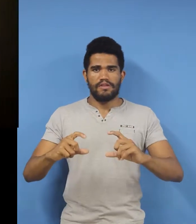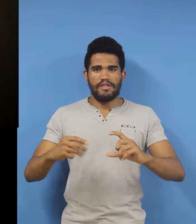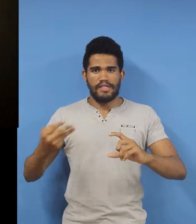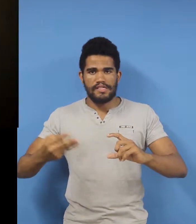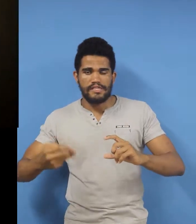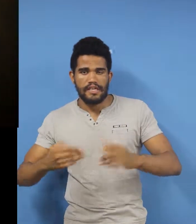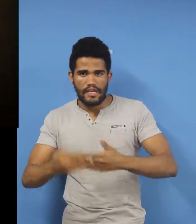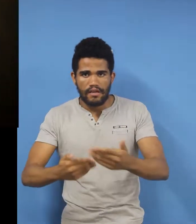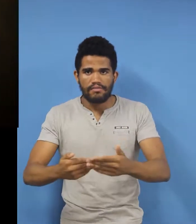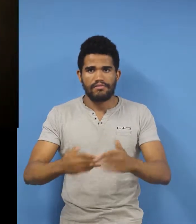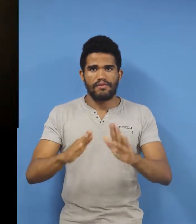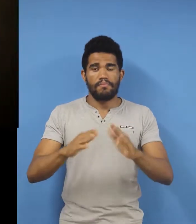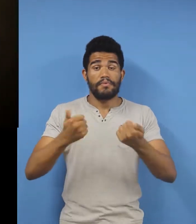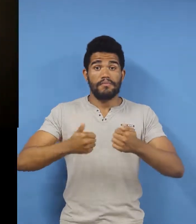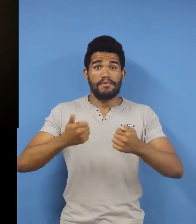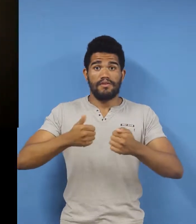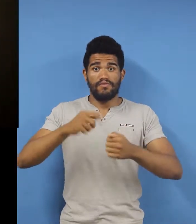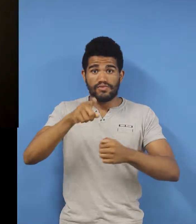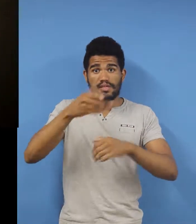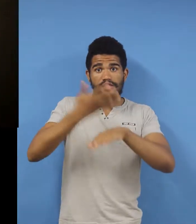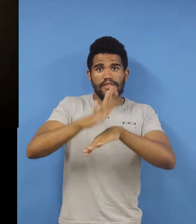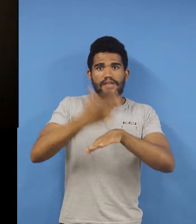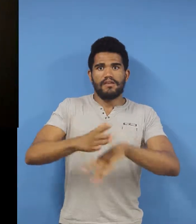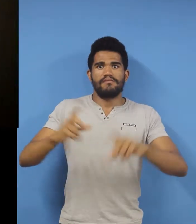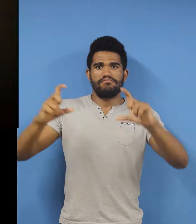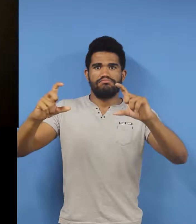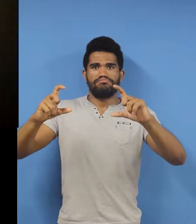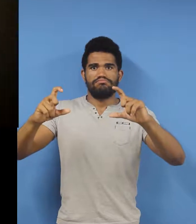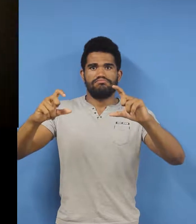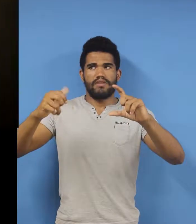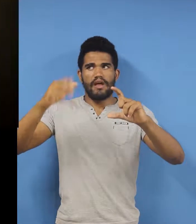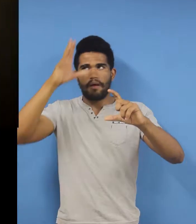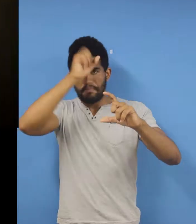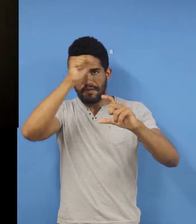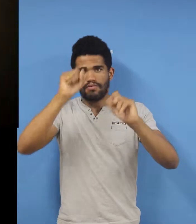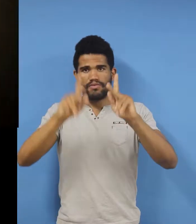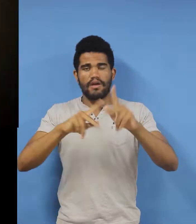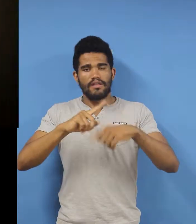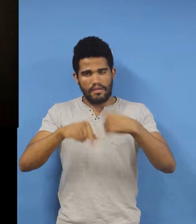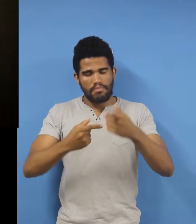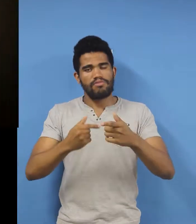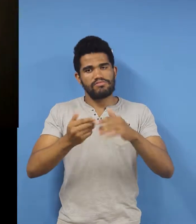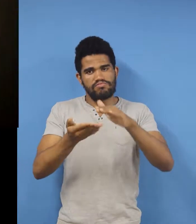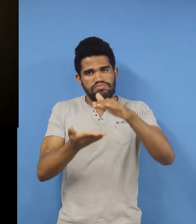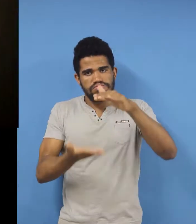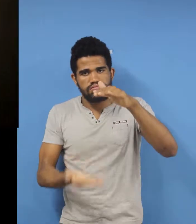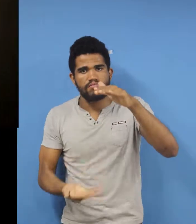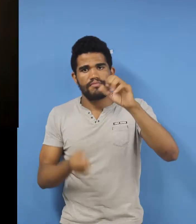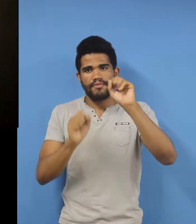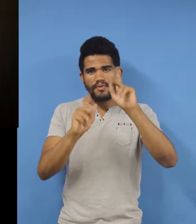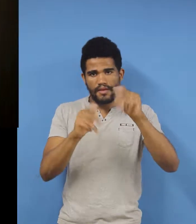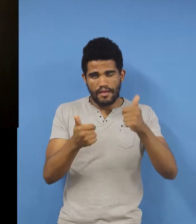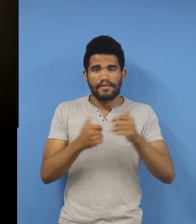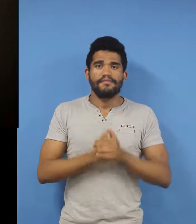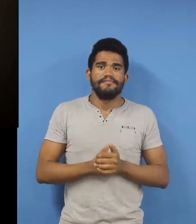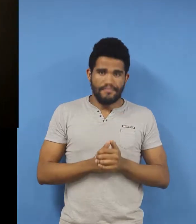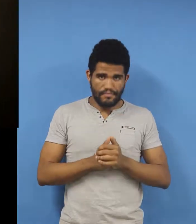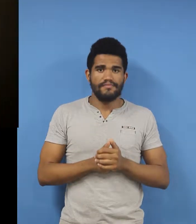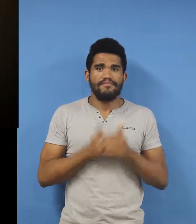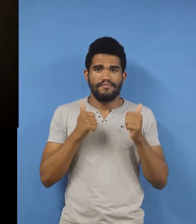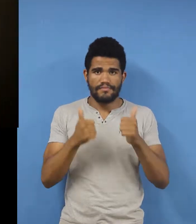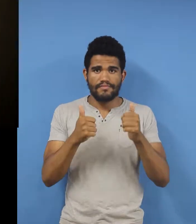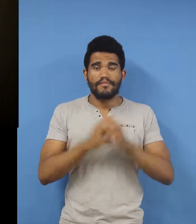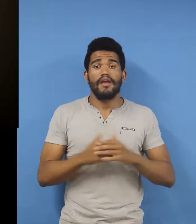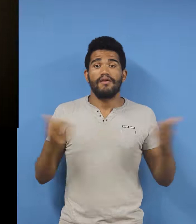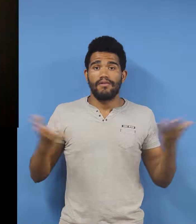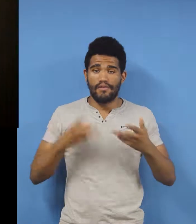você desenvolver 2 parágrafos, 3 parágrafos, você tem que ser bom em desenvolver um. Vocês concordam comigo? Então, o vídeo de hoje é para desenvolvimento